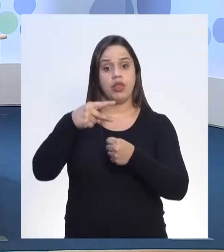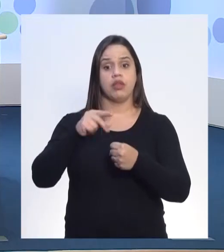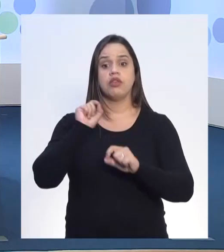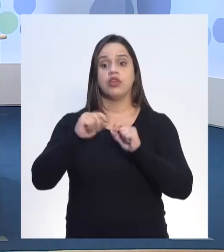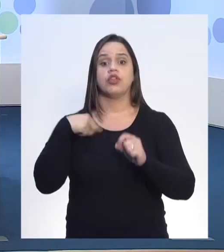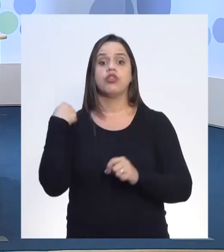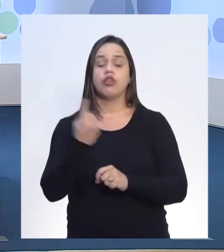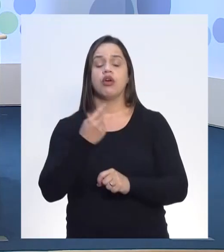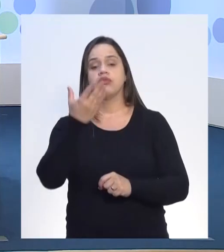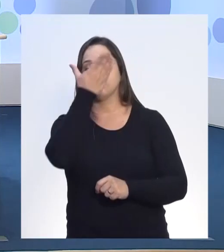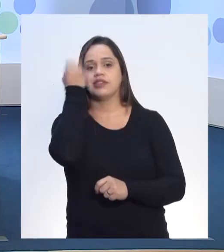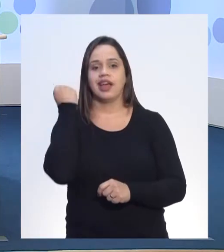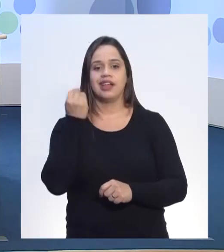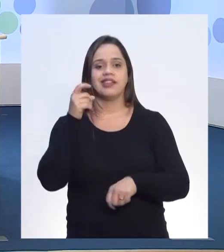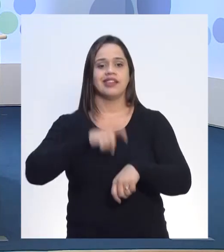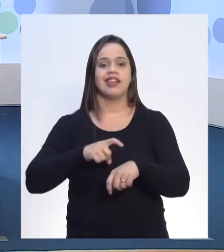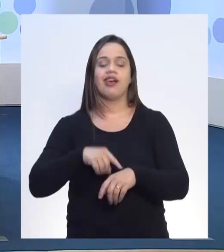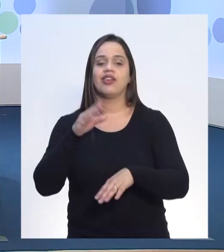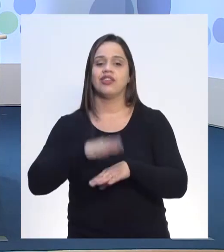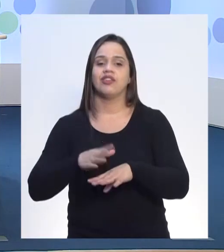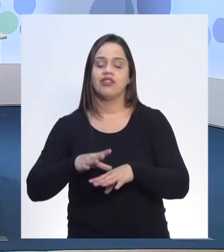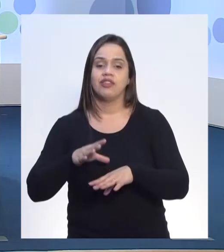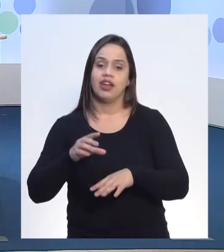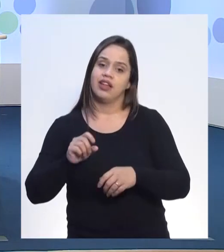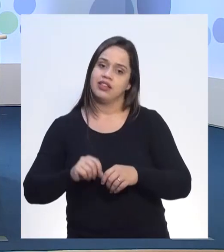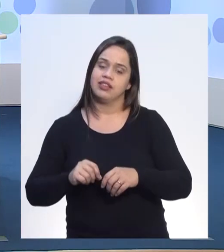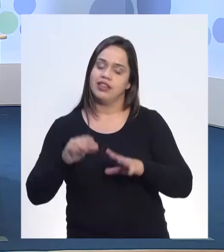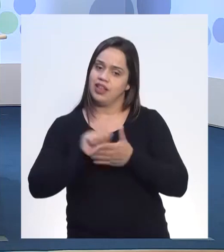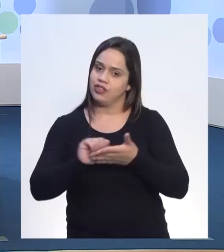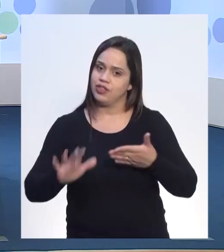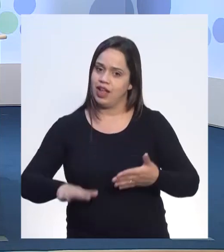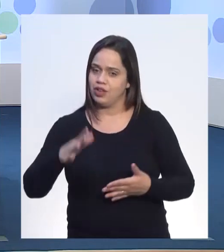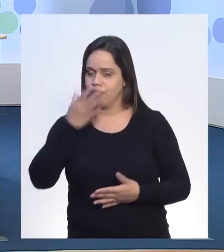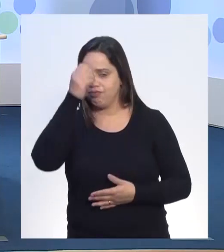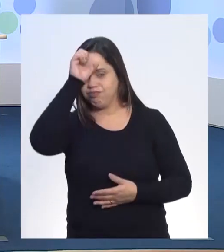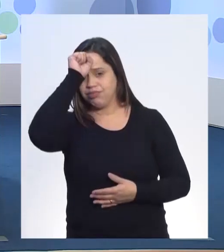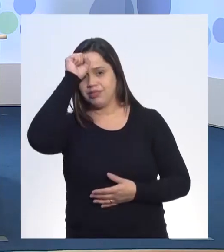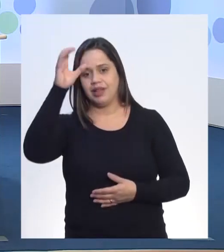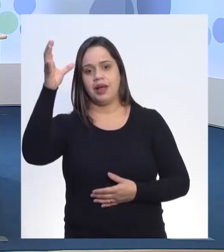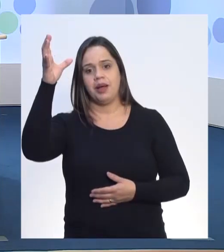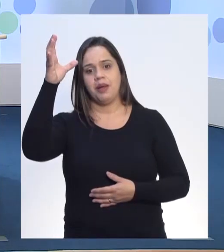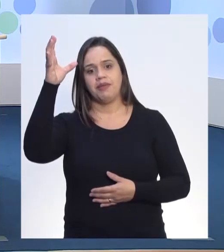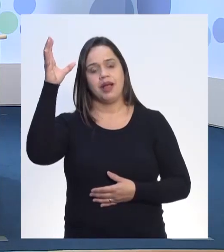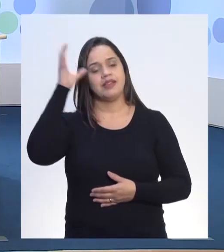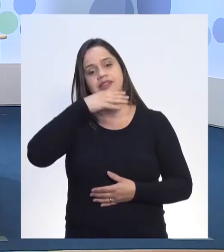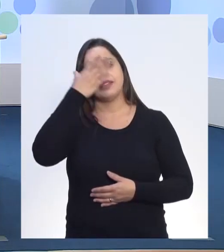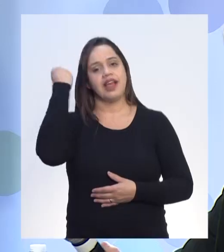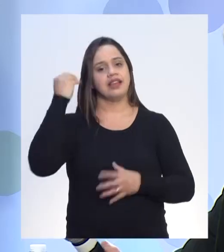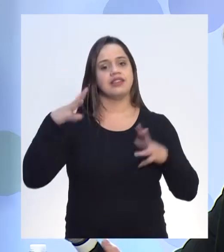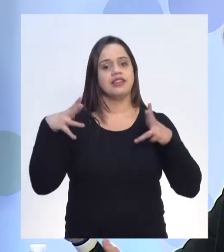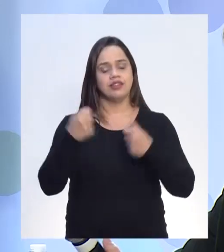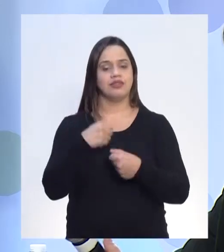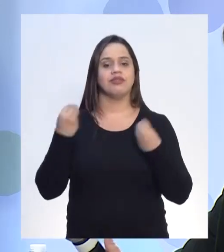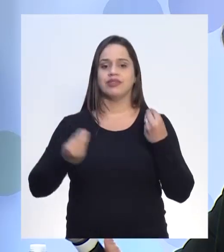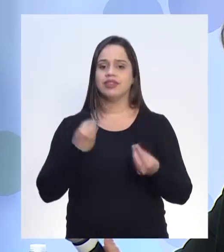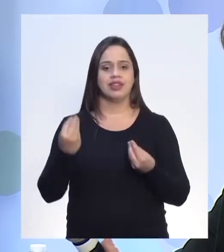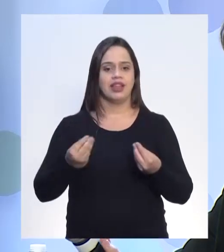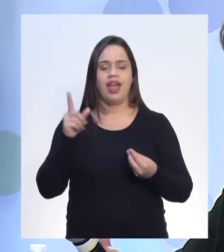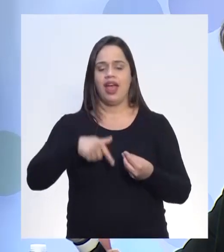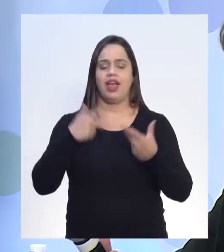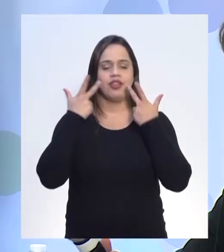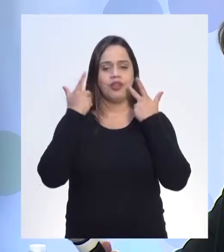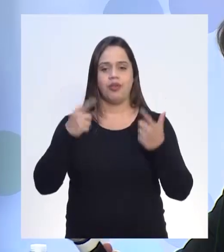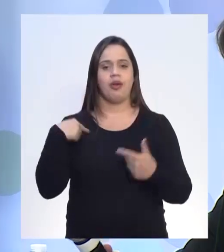acaba esquecendo e na hora de fazer o exercício dá um branco ali. Mas não pode, tá? São coisas bastante comuns, são coisas